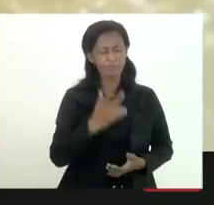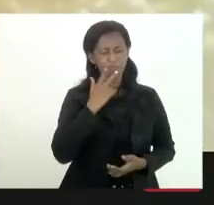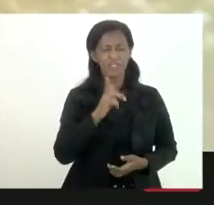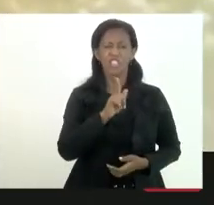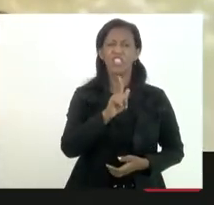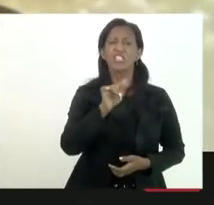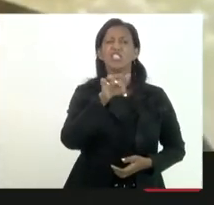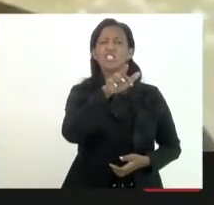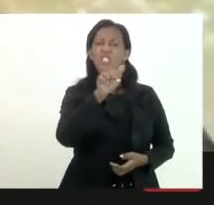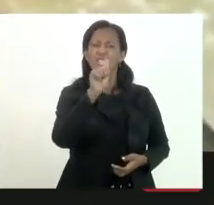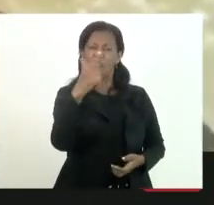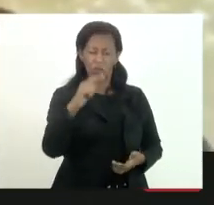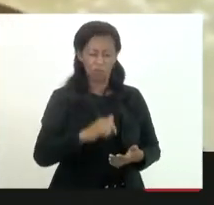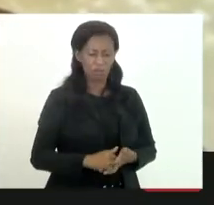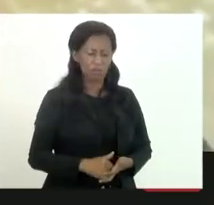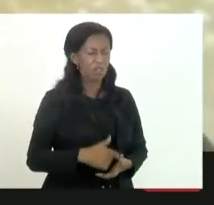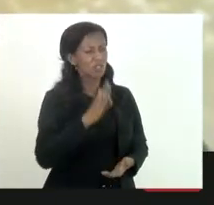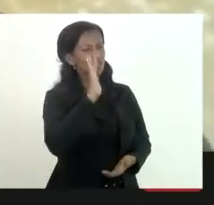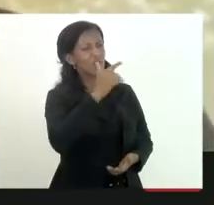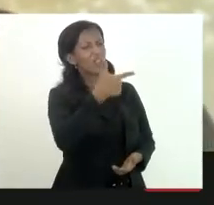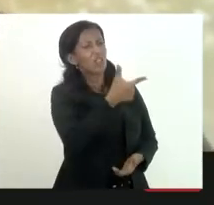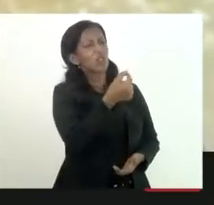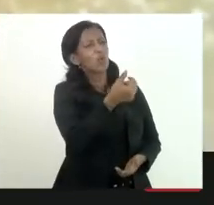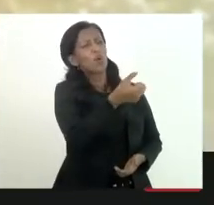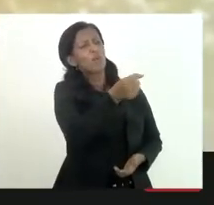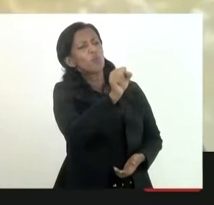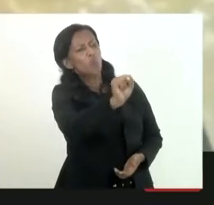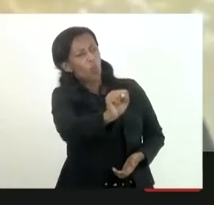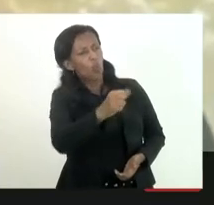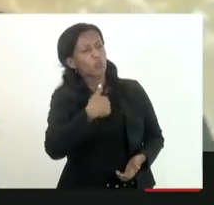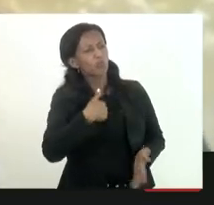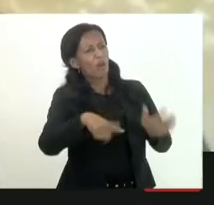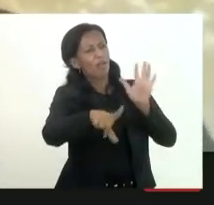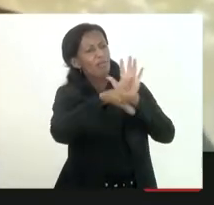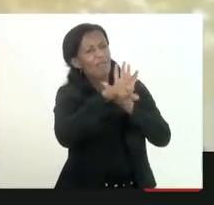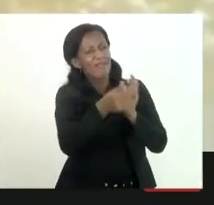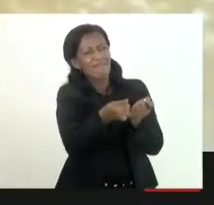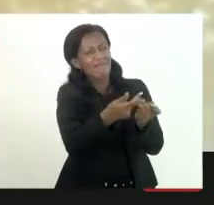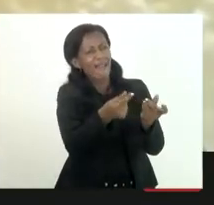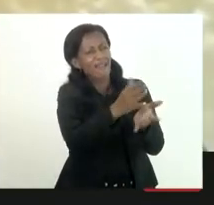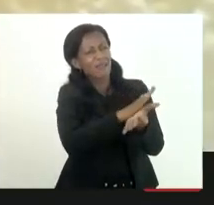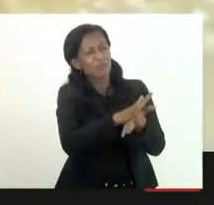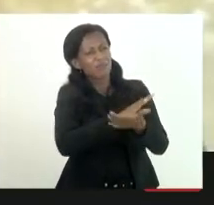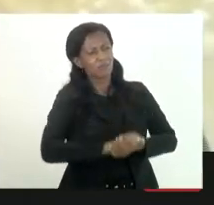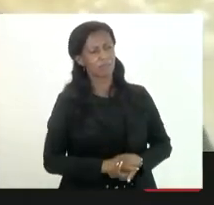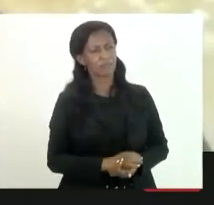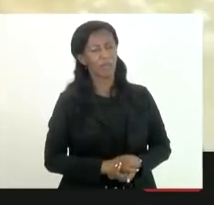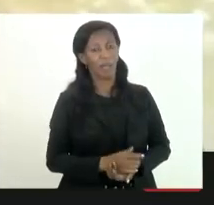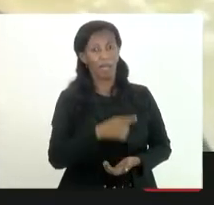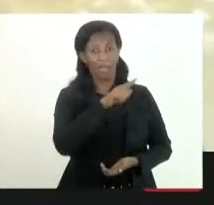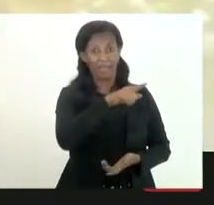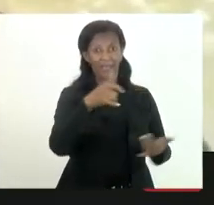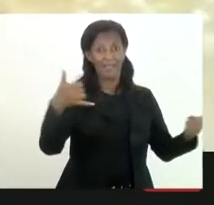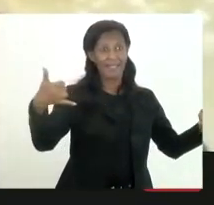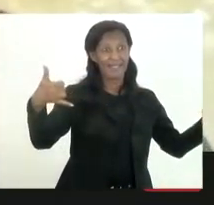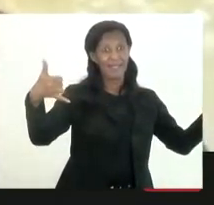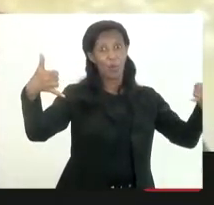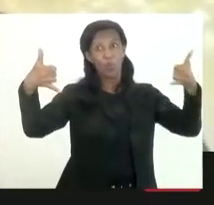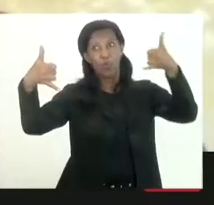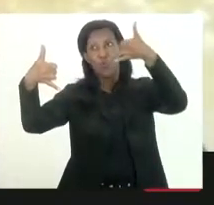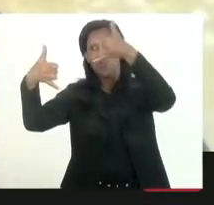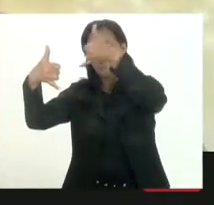desde 2008, já virou lei e nada. Ele vai, pega o telefone e liga para o Braga Neto.